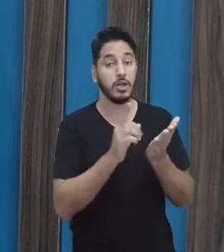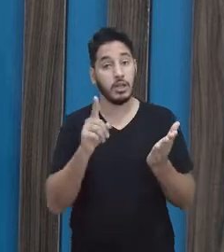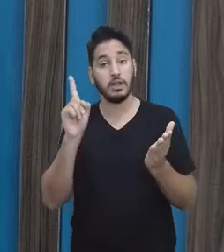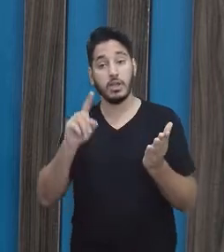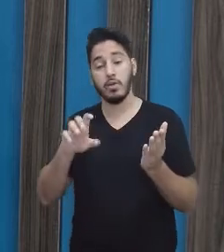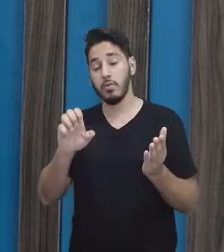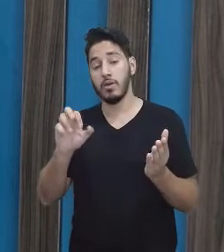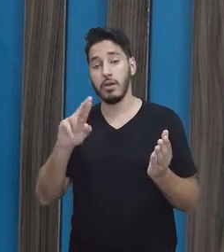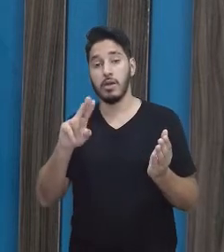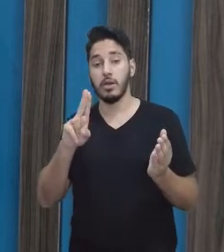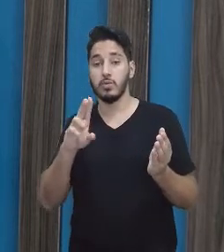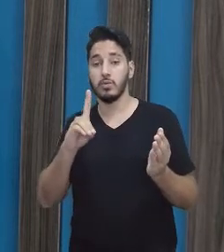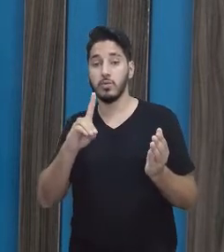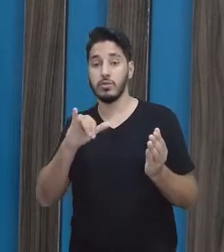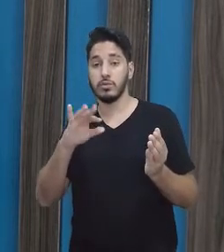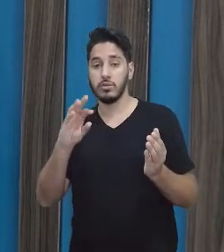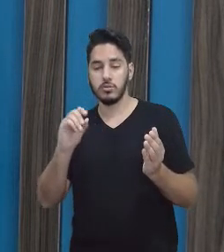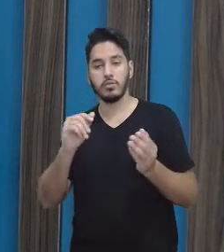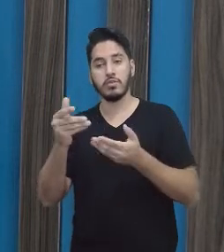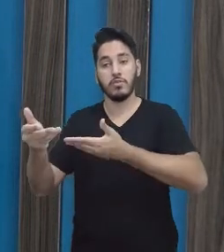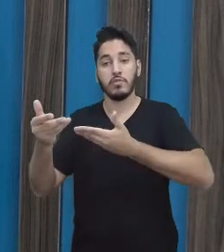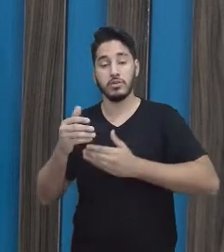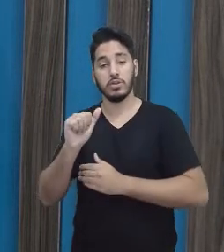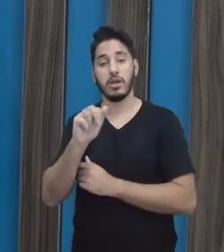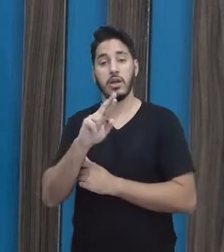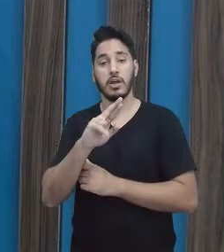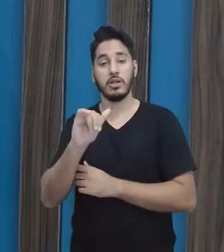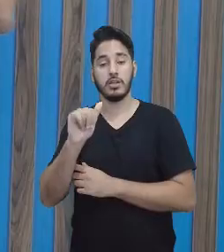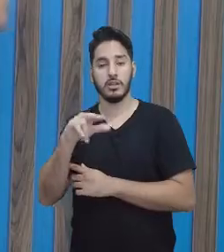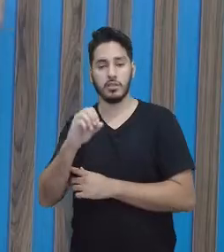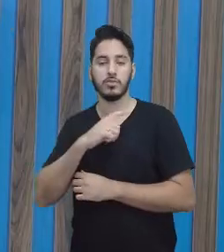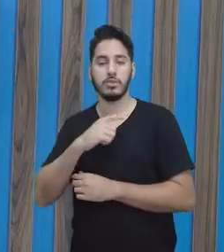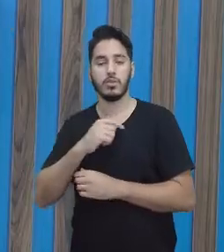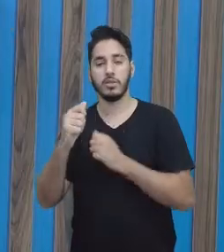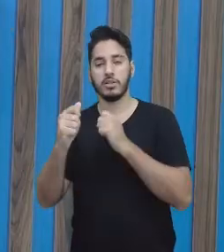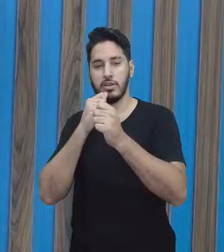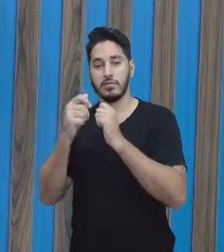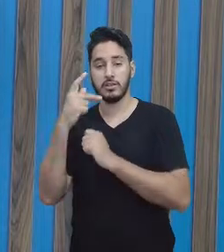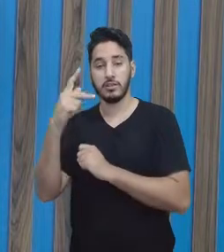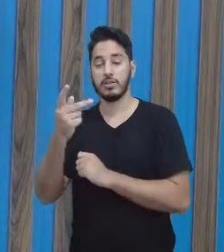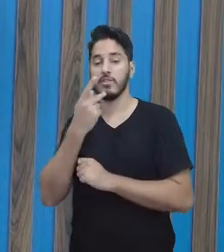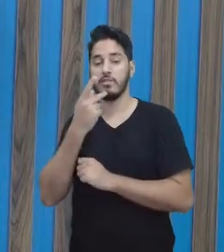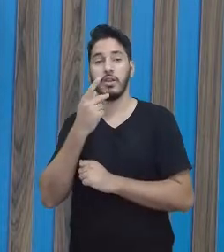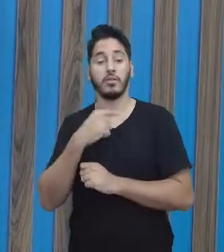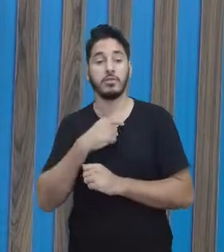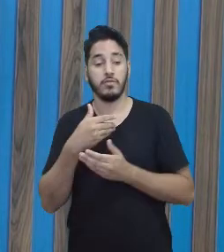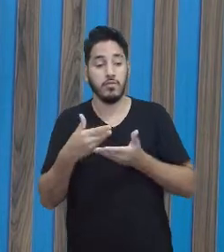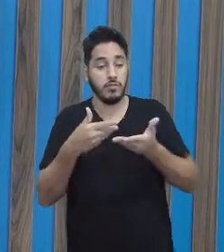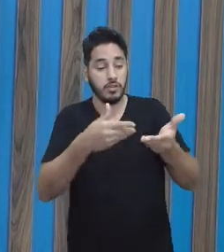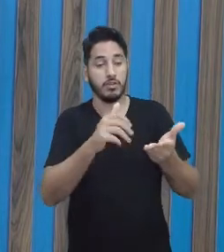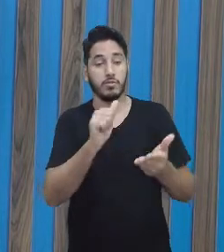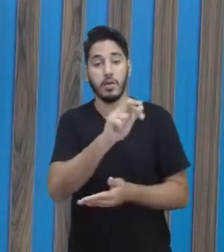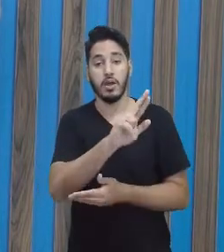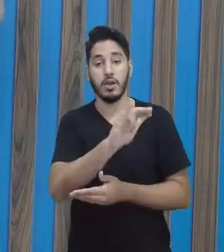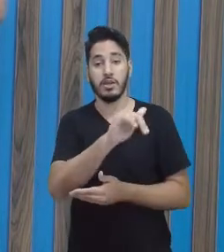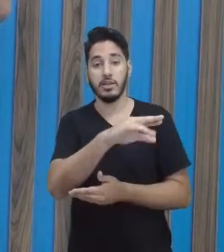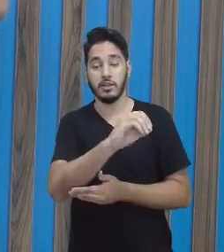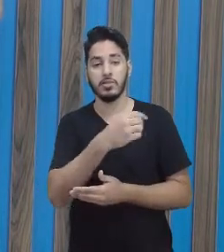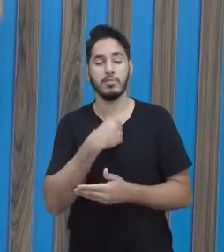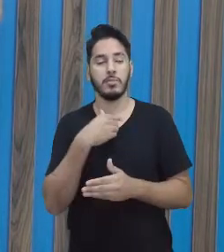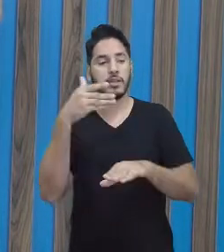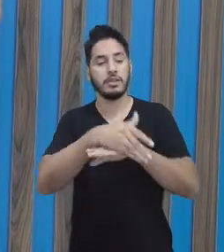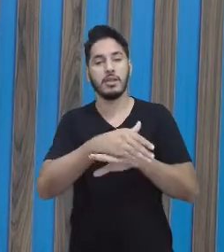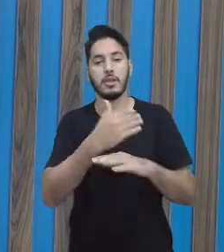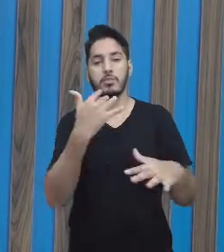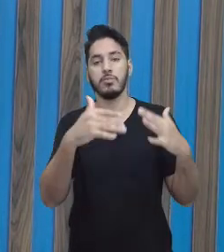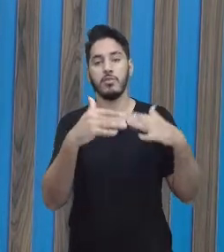erudito. Ele é um erudito. Inclusive, quando ele foi convidado por Ariano, tem uma entrevista dele, que ele diz assim, que quando ele foi convidado por Ariano para ingressar